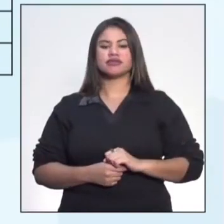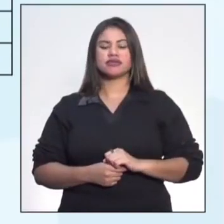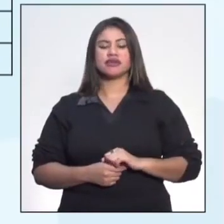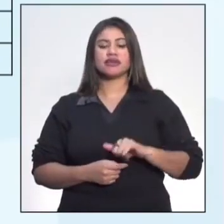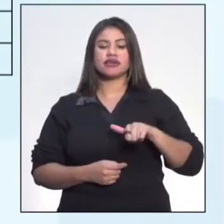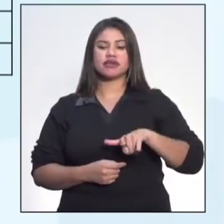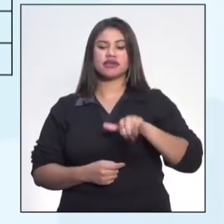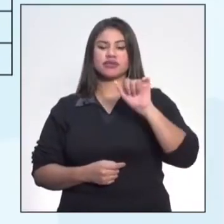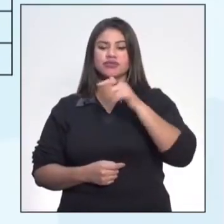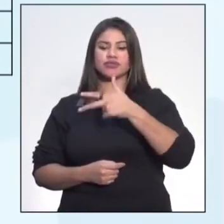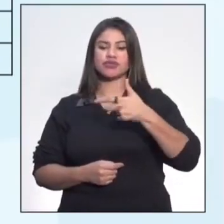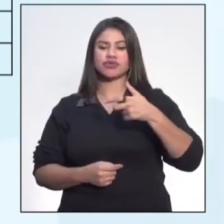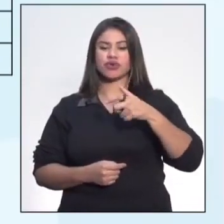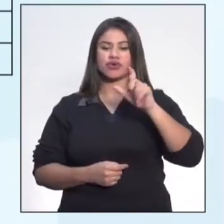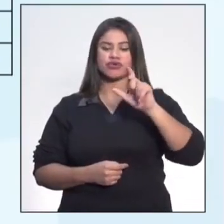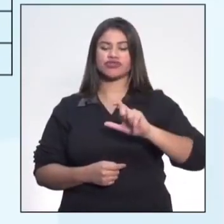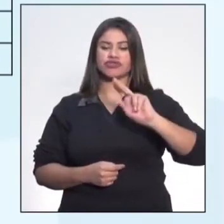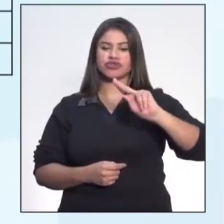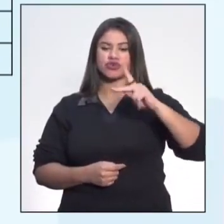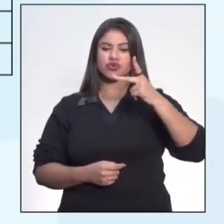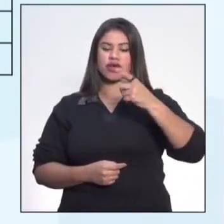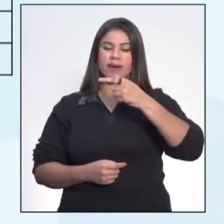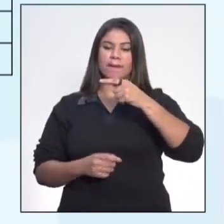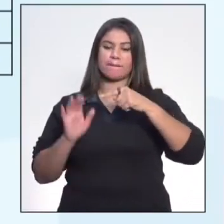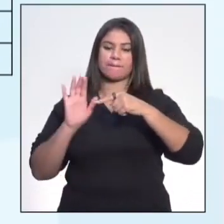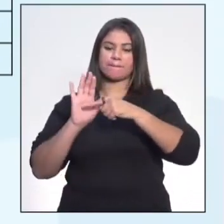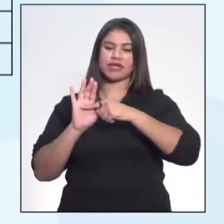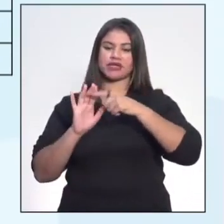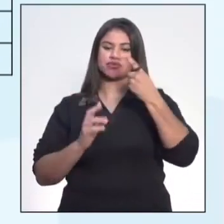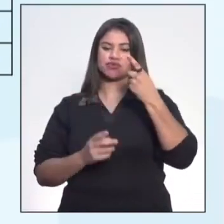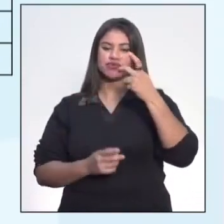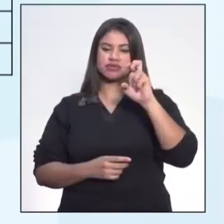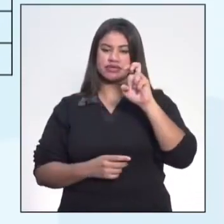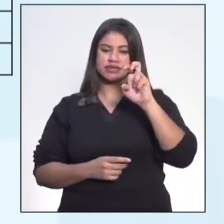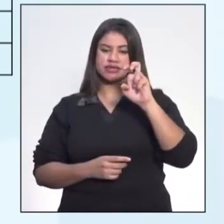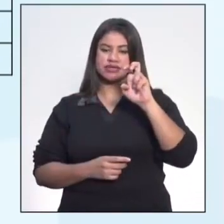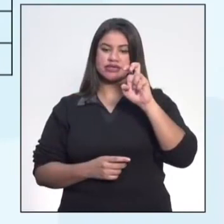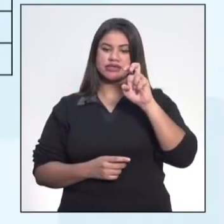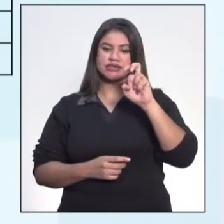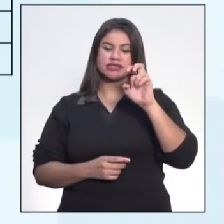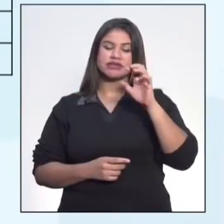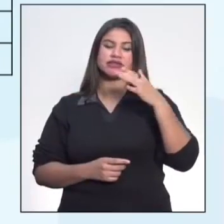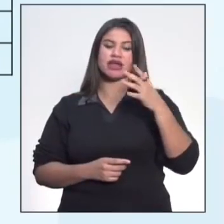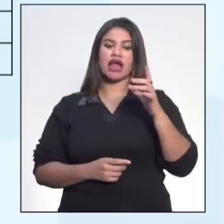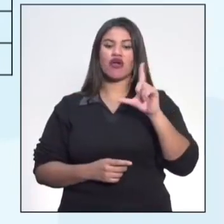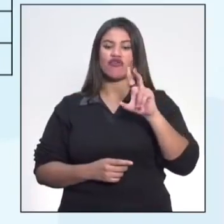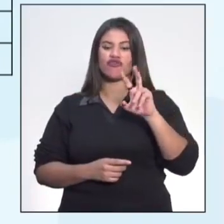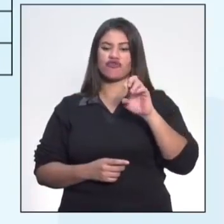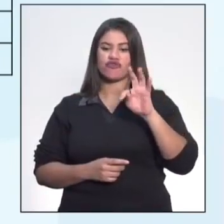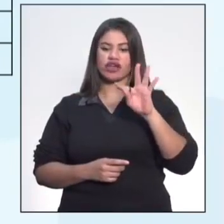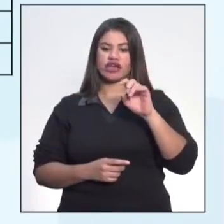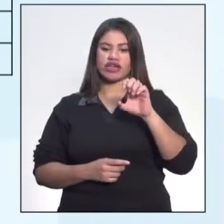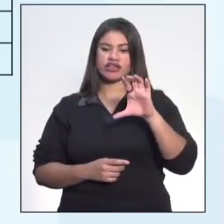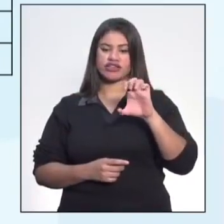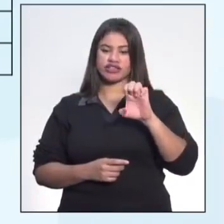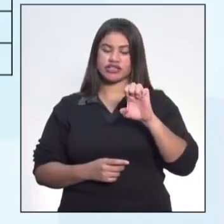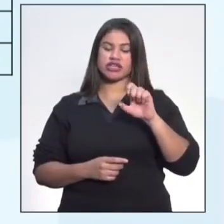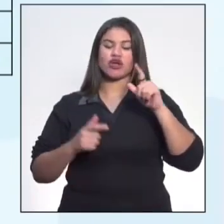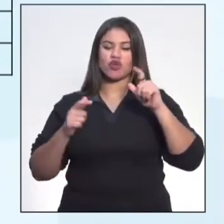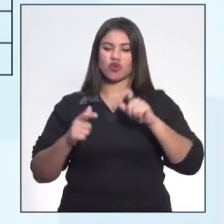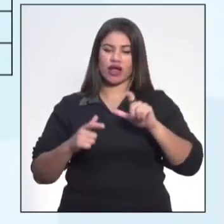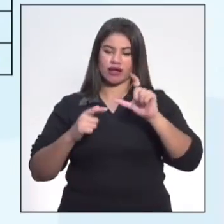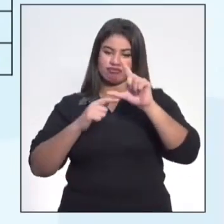y igual a x² menos 15, aonde estaria parando o meu vértice? Lá embaixo, no menos